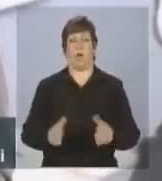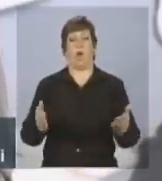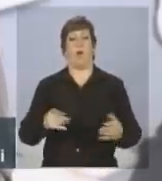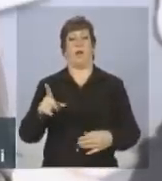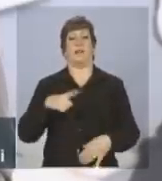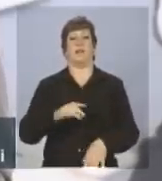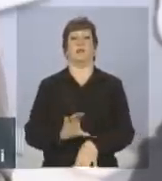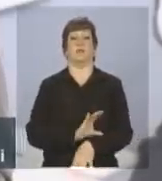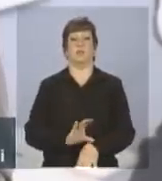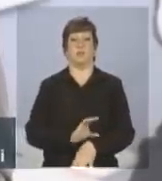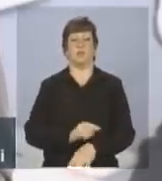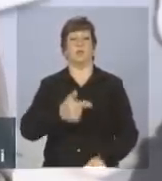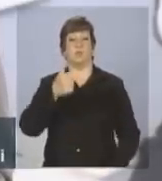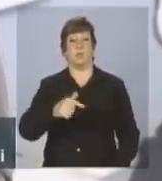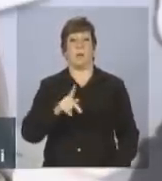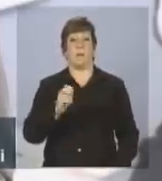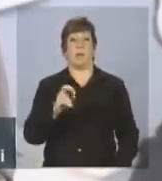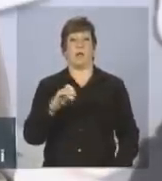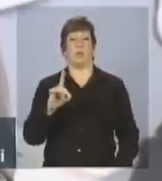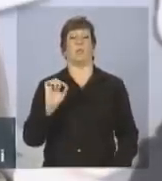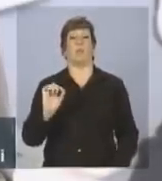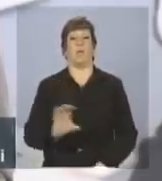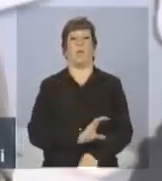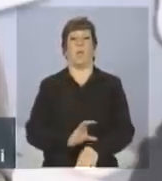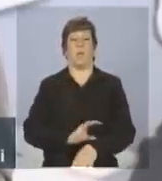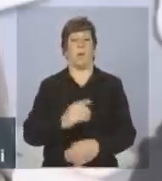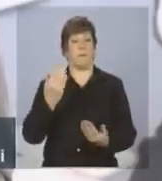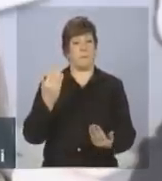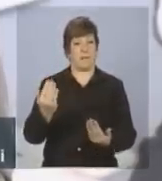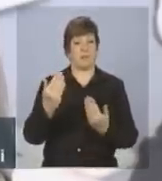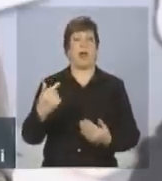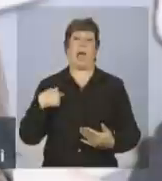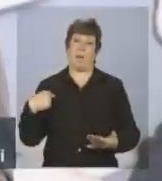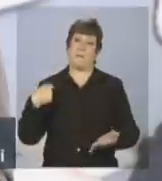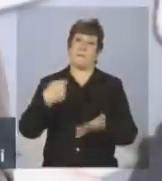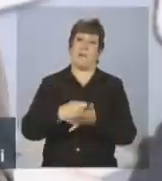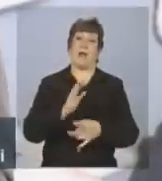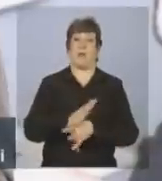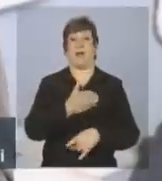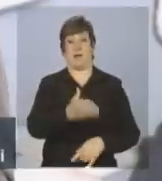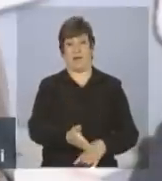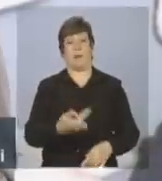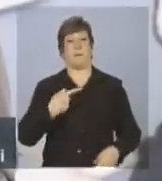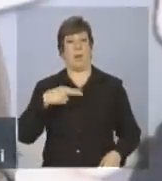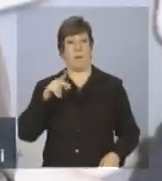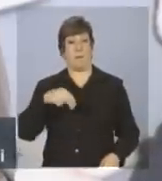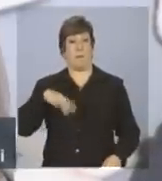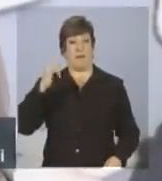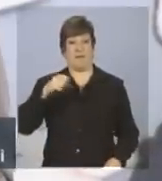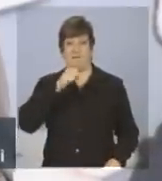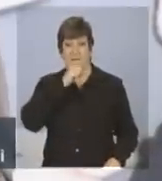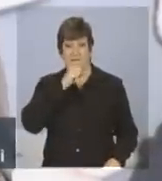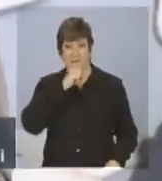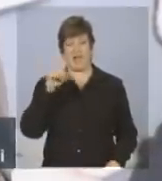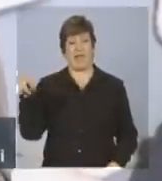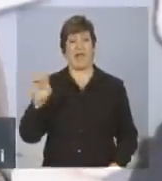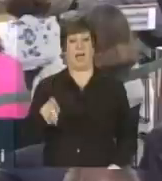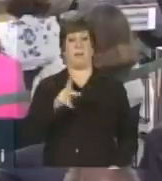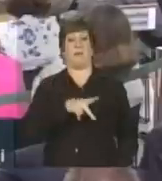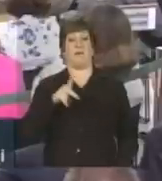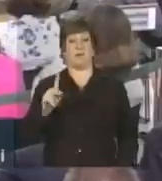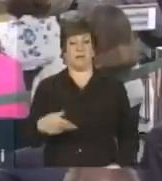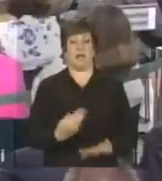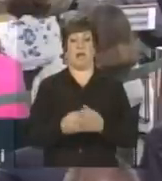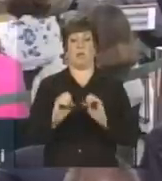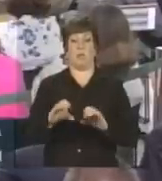cursando o segundo período do curso de psicologia, o qual eu estou custeando. Meu irmão mais velho, tem 28 anos, é professor de educação artística